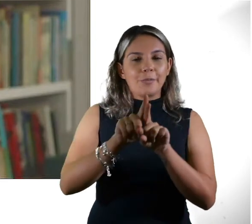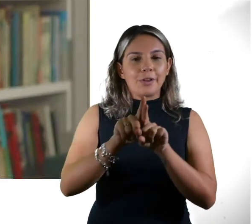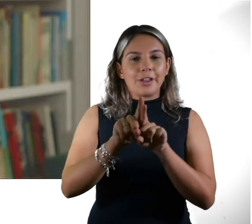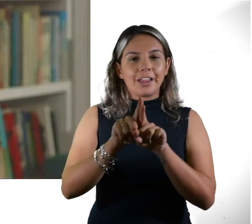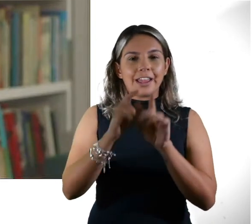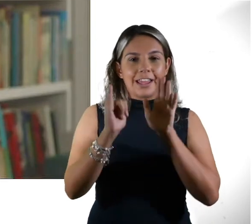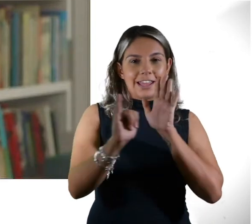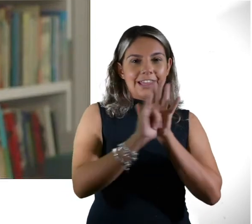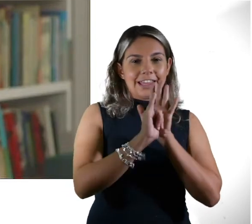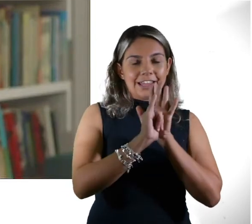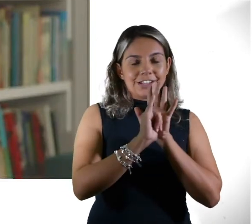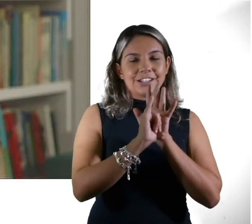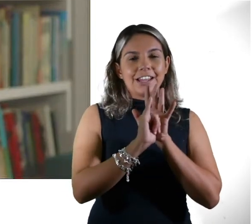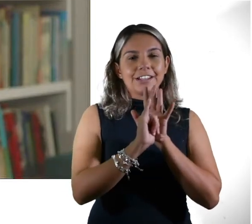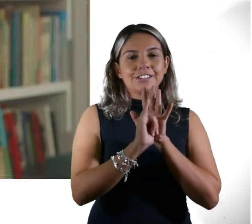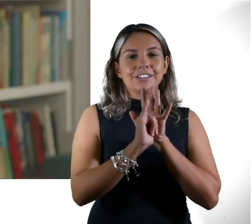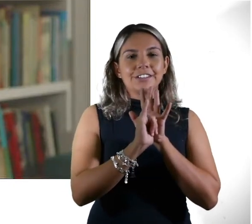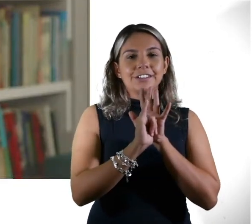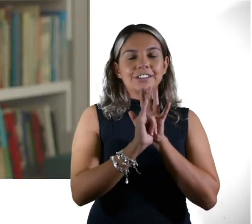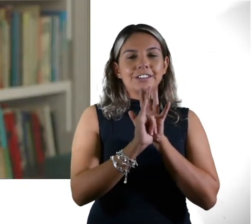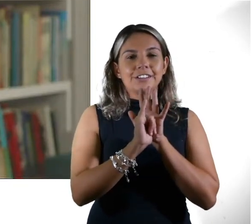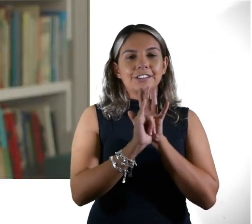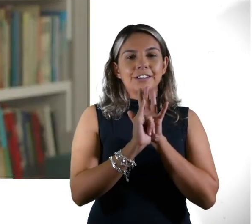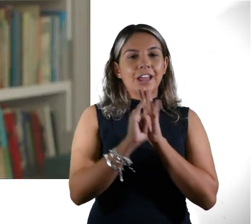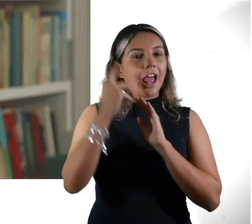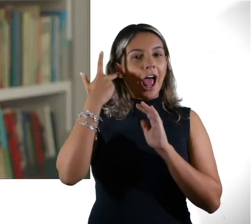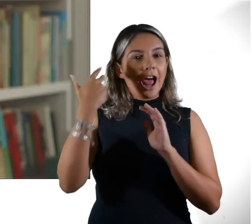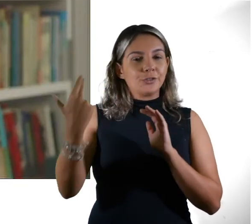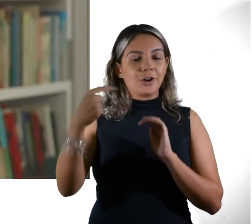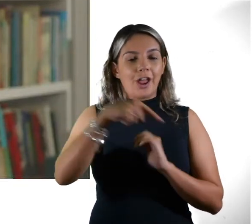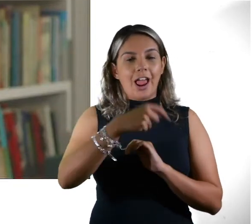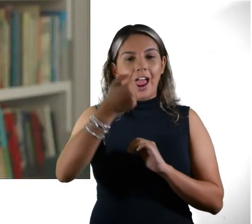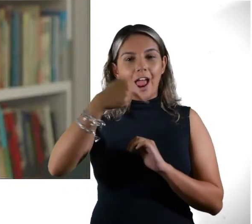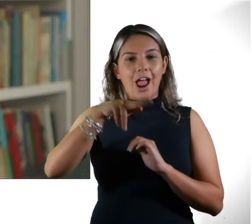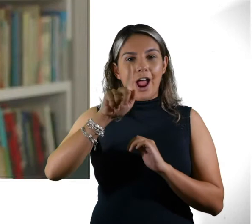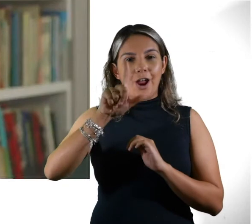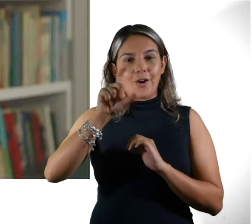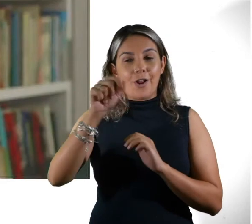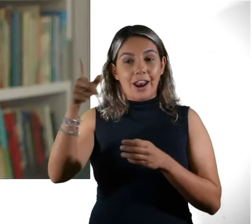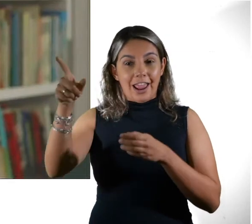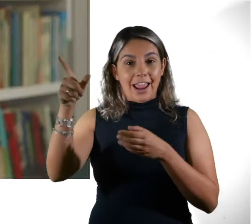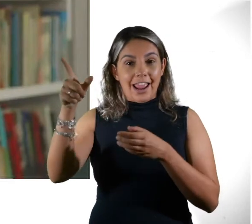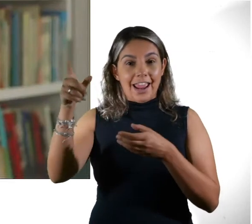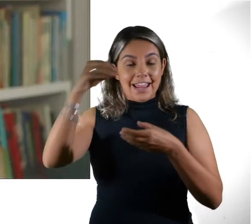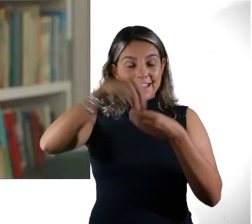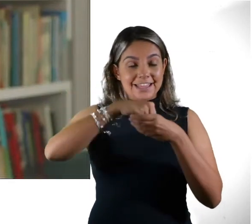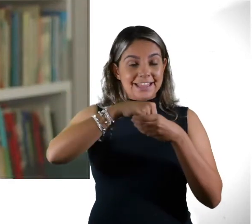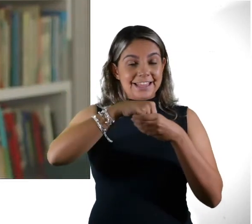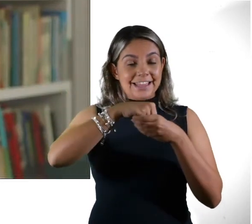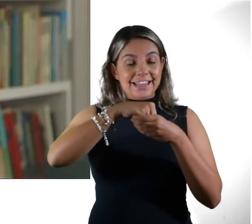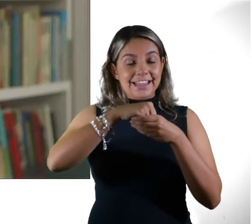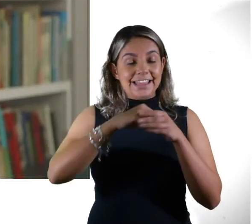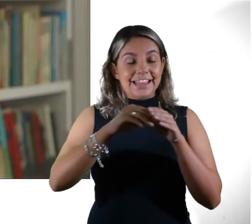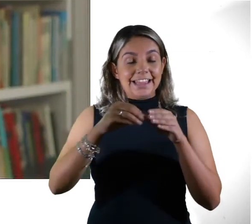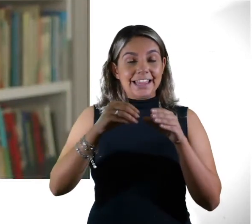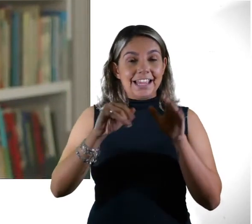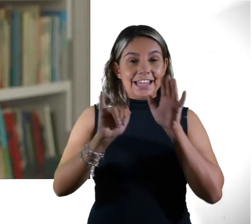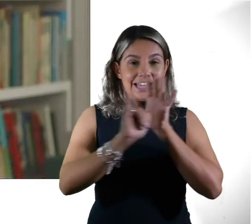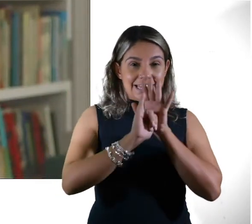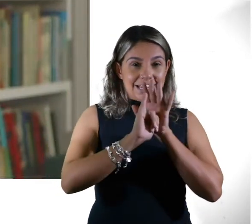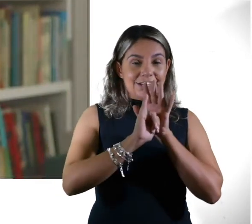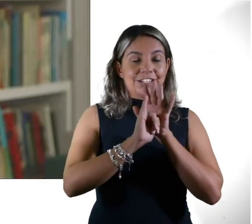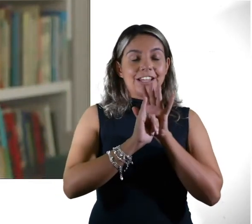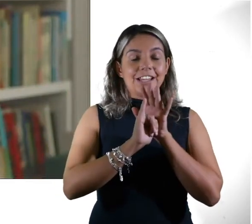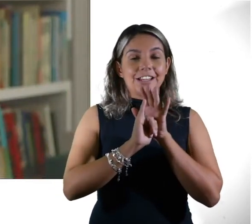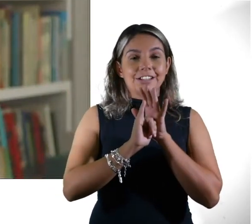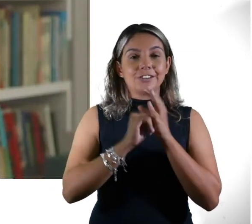uma identidade derivada da condição natural de Angola, de falante de português. Como